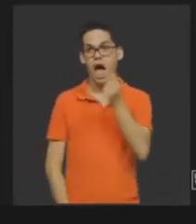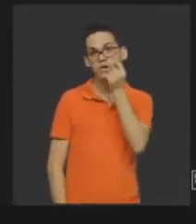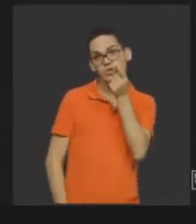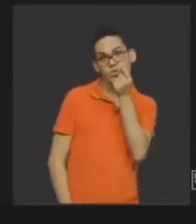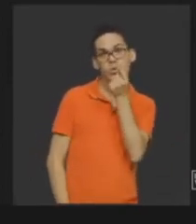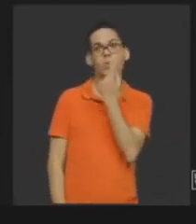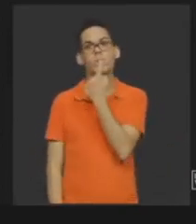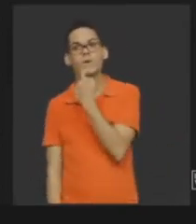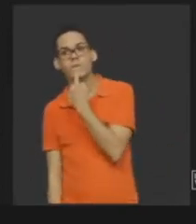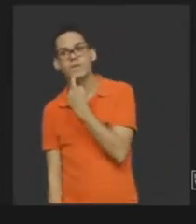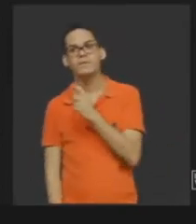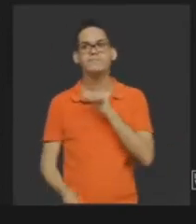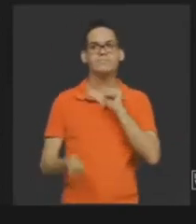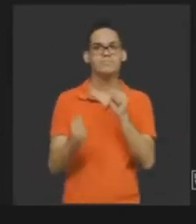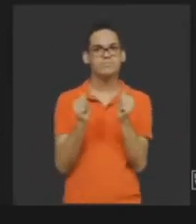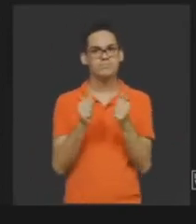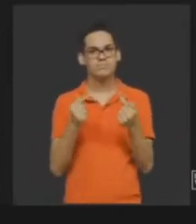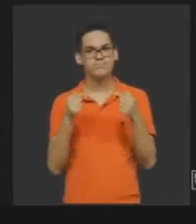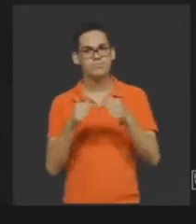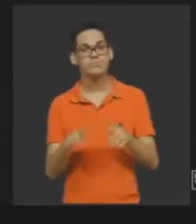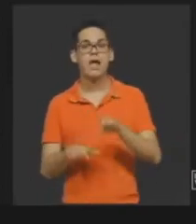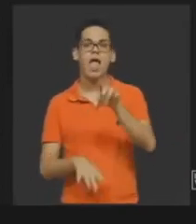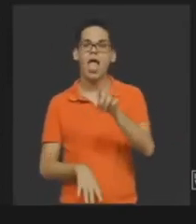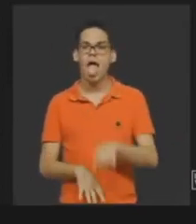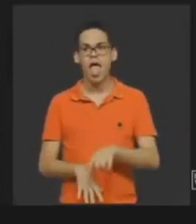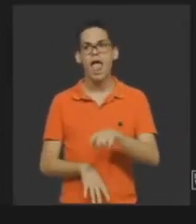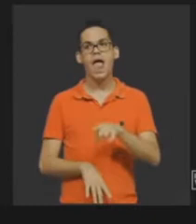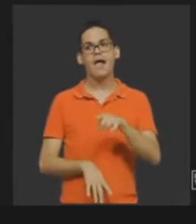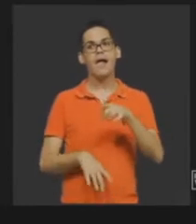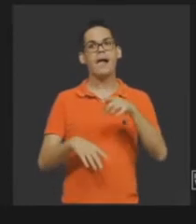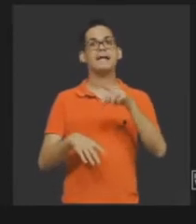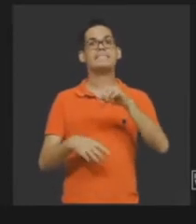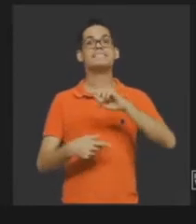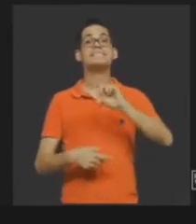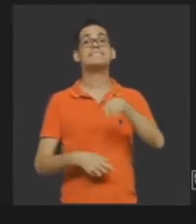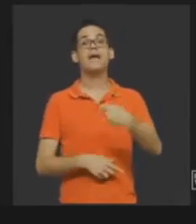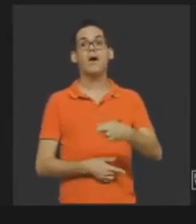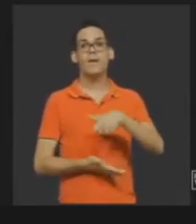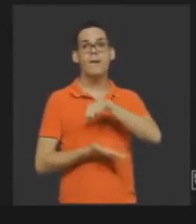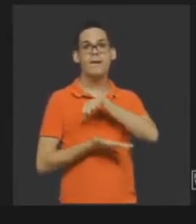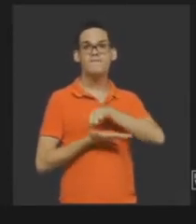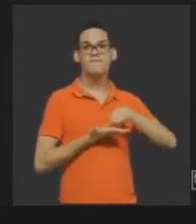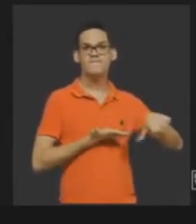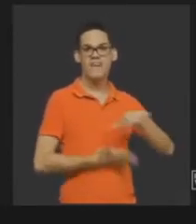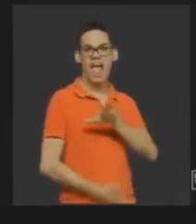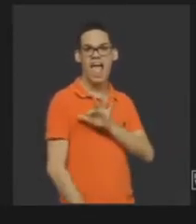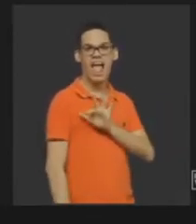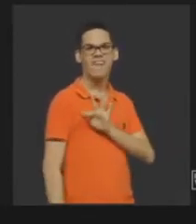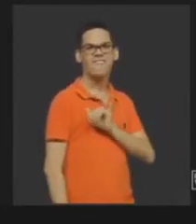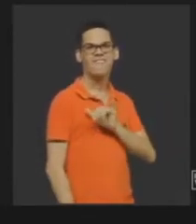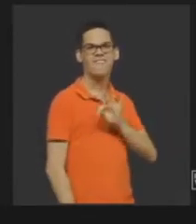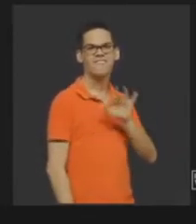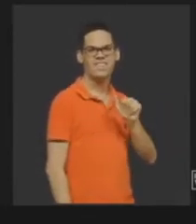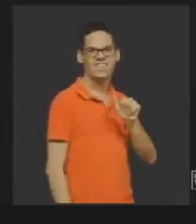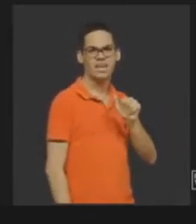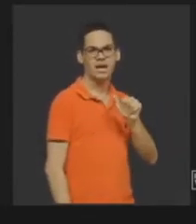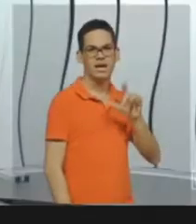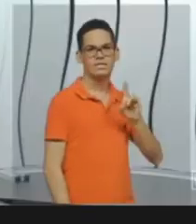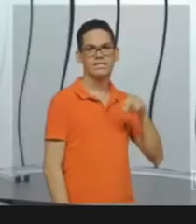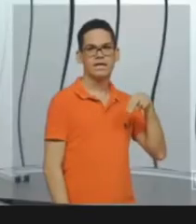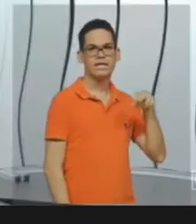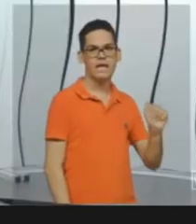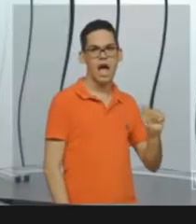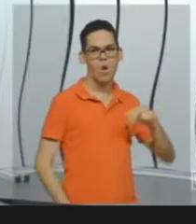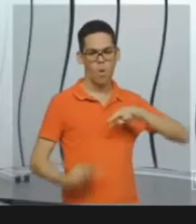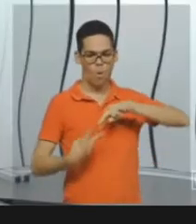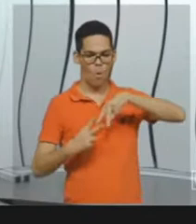vermelhinho, certo? Então é essa que é a famosa dupla fita de DNA, e esse que é o famoso formato